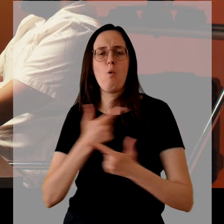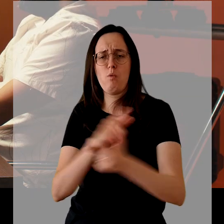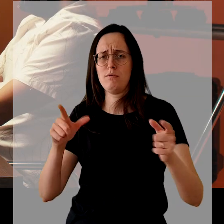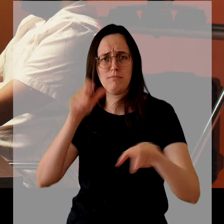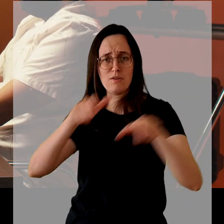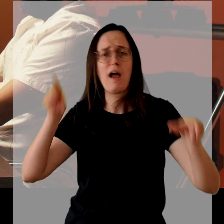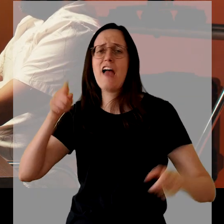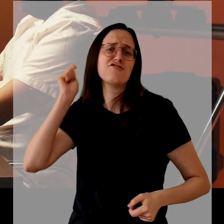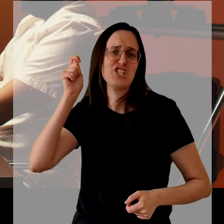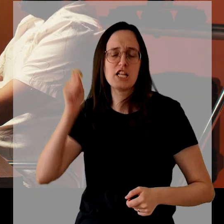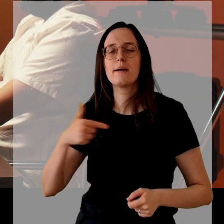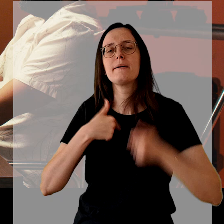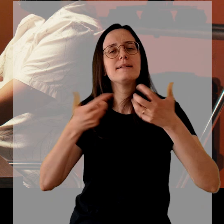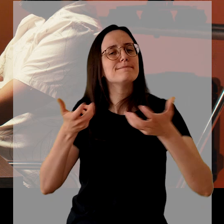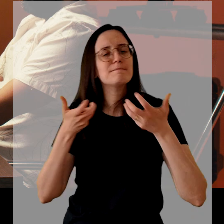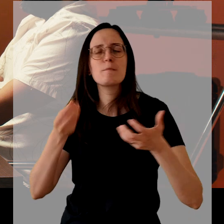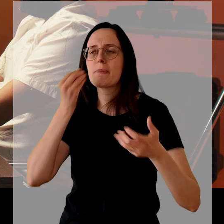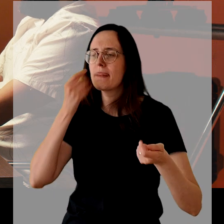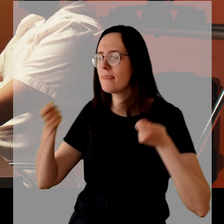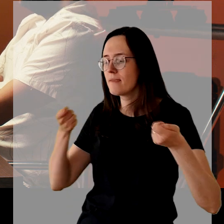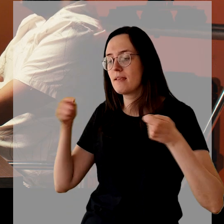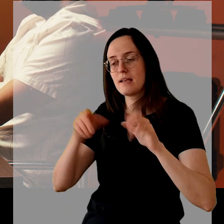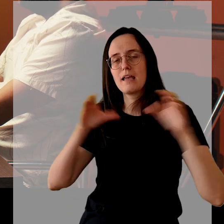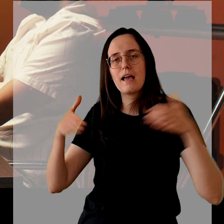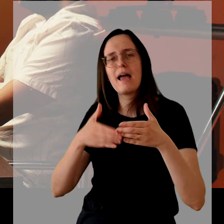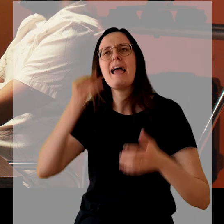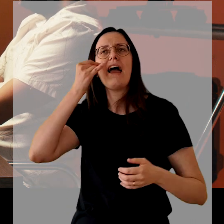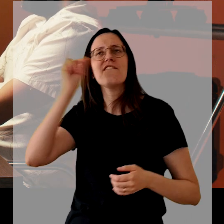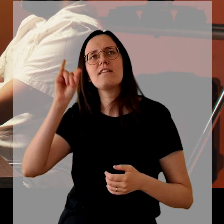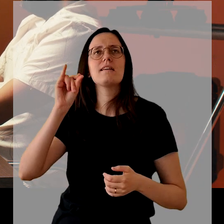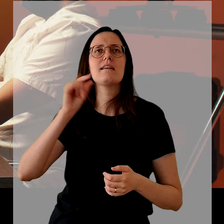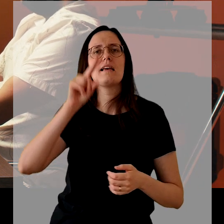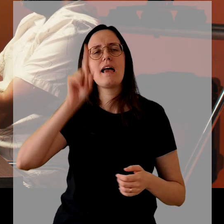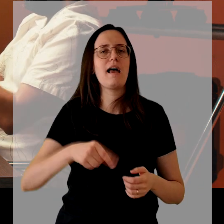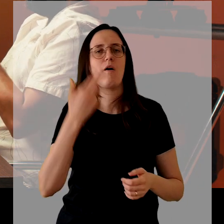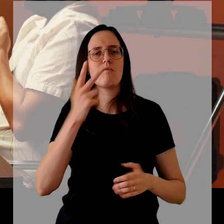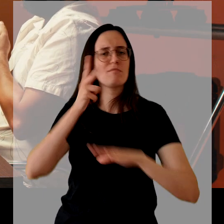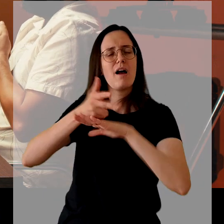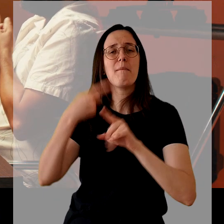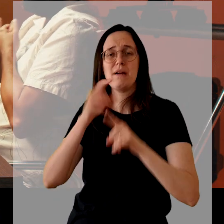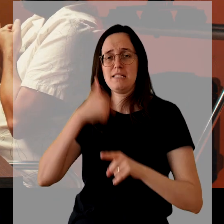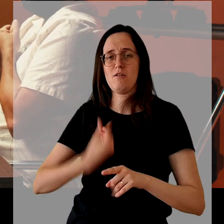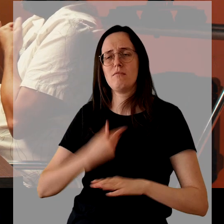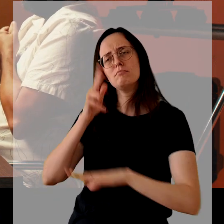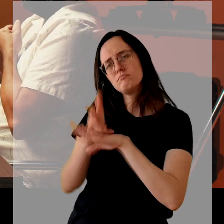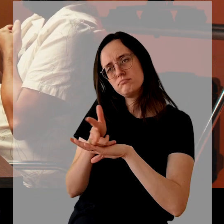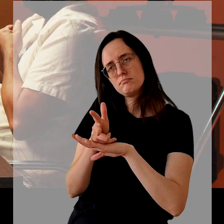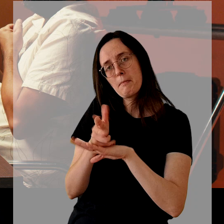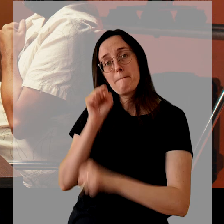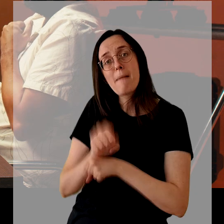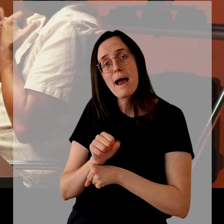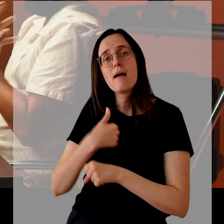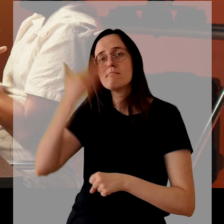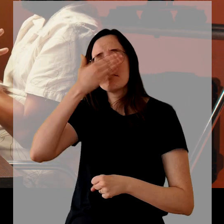toda argentina. Então eu queria poder coordenar essa equipe sem precisar estar na câmera. Porque se você está na câmera